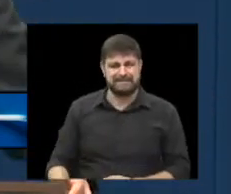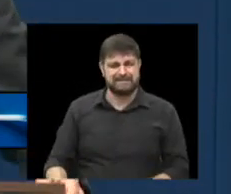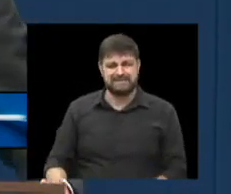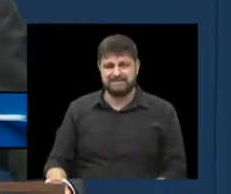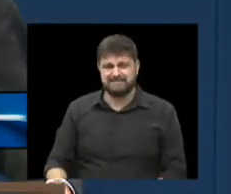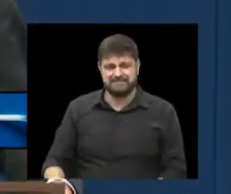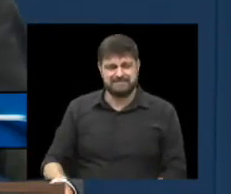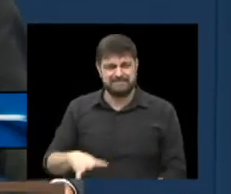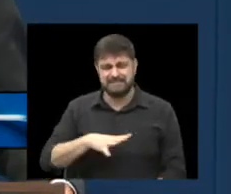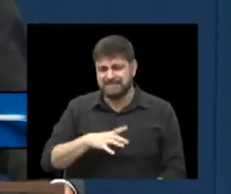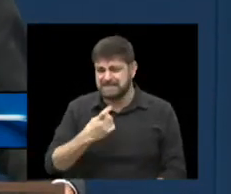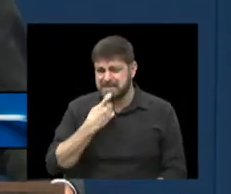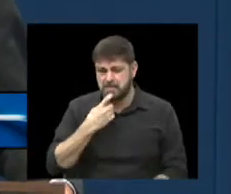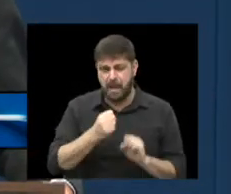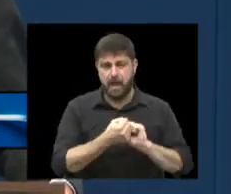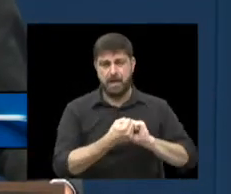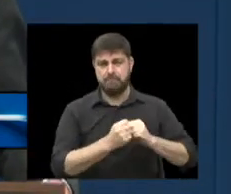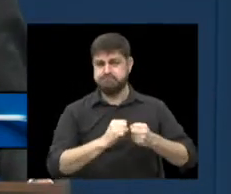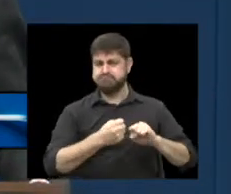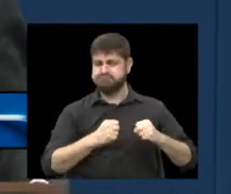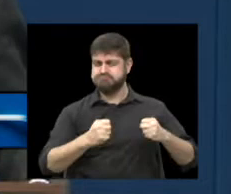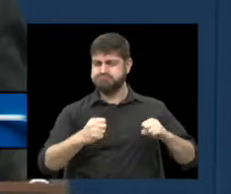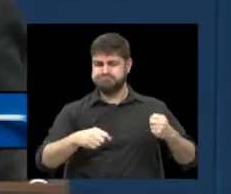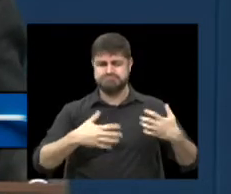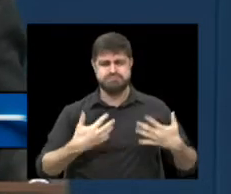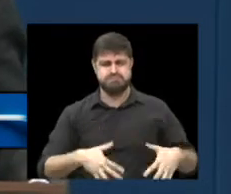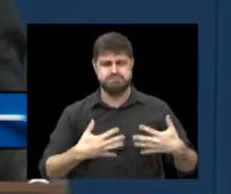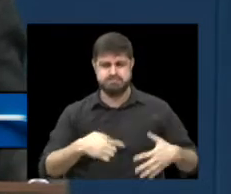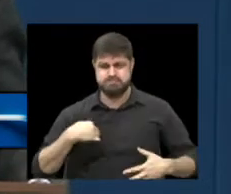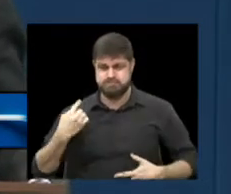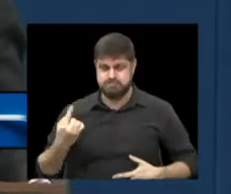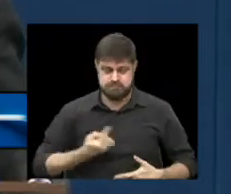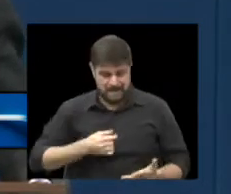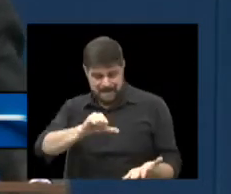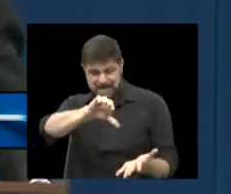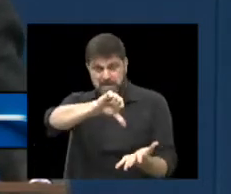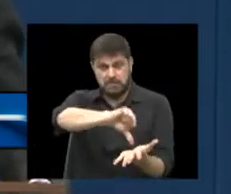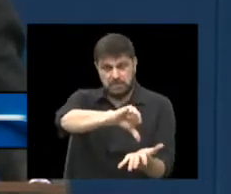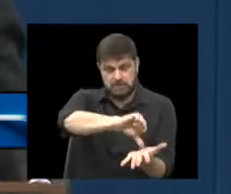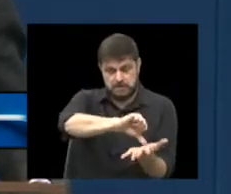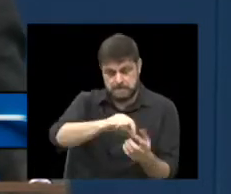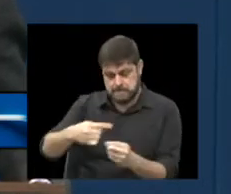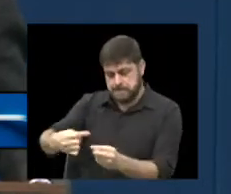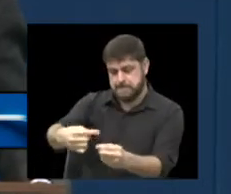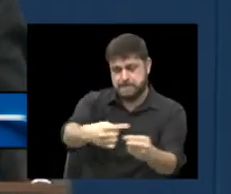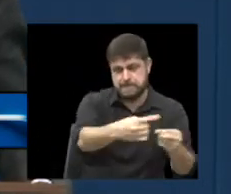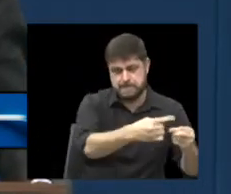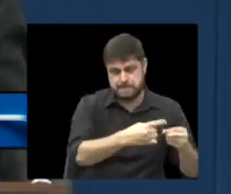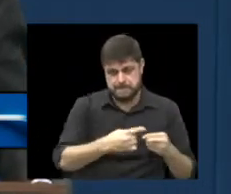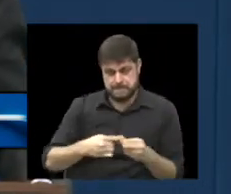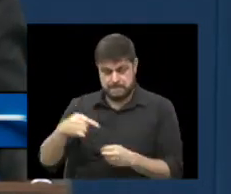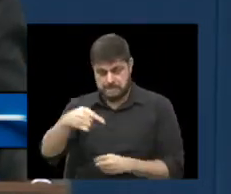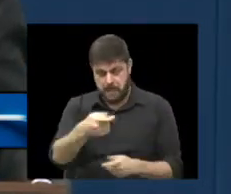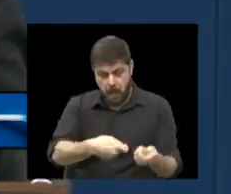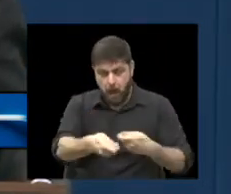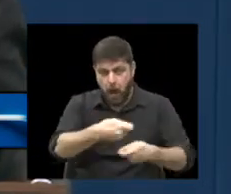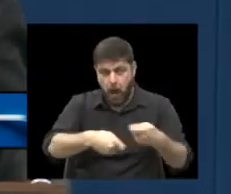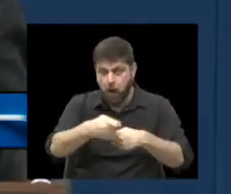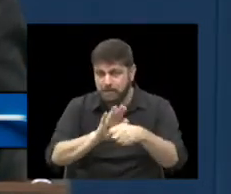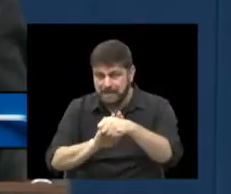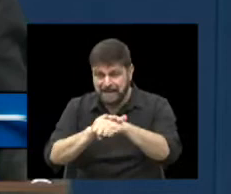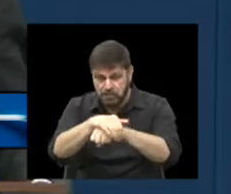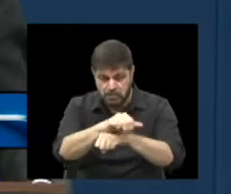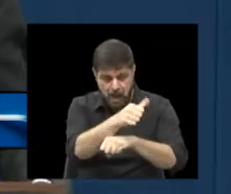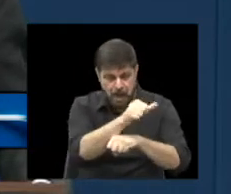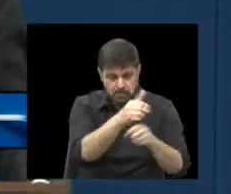pequena, né? Não! Nós estamos no centro de uma região metropolitana, em que a atividade econômica no período das 11